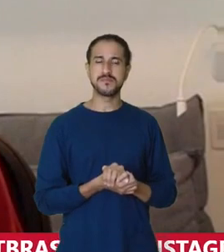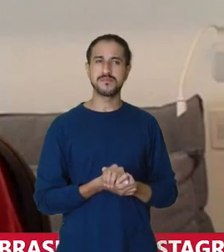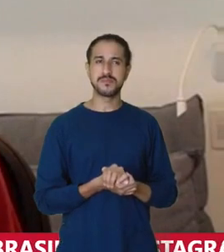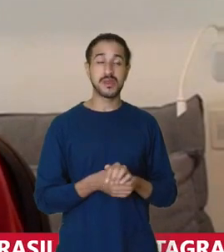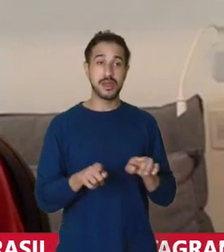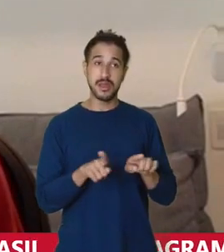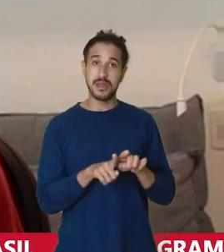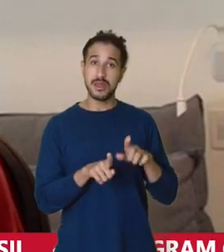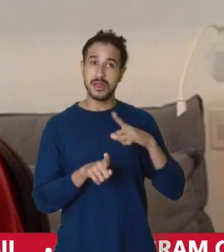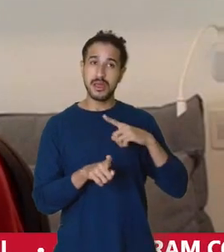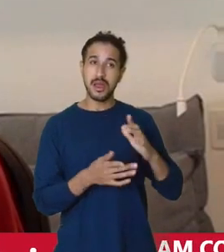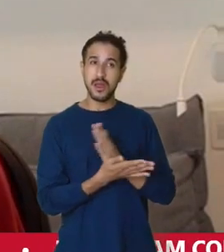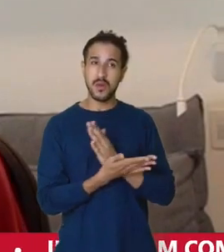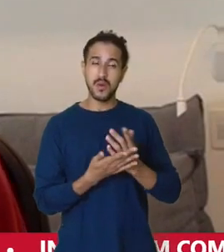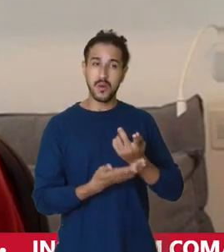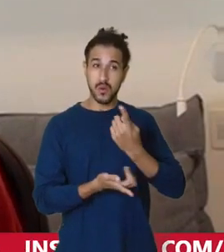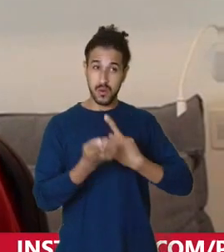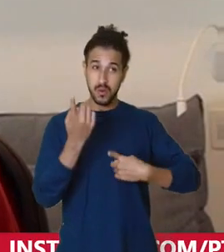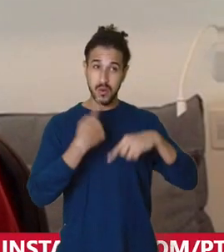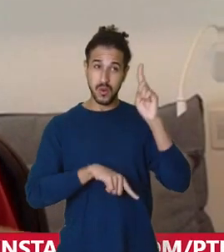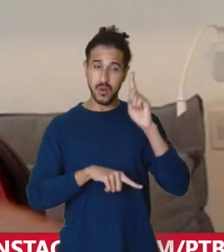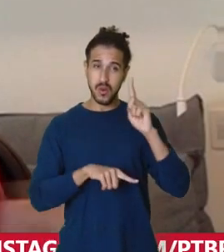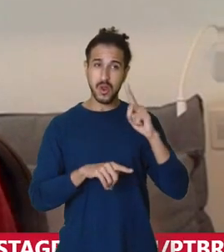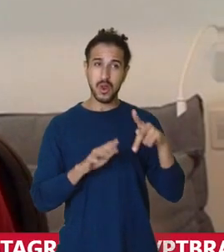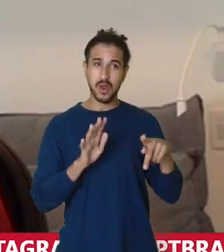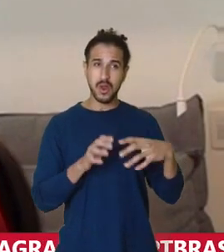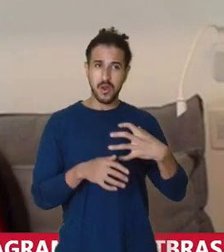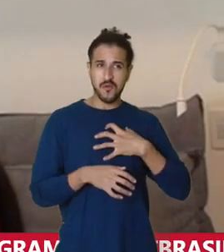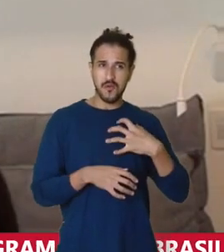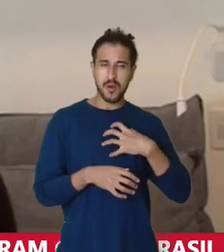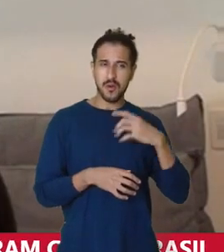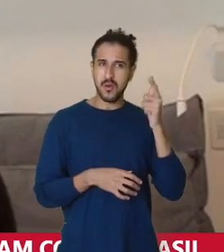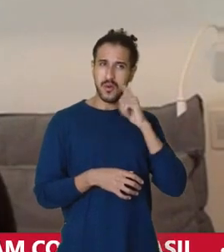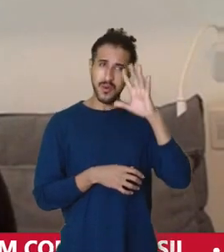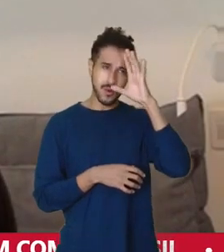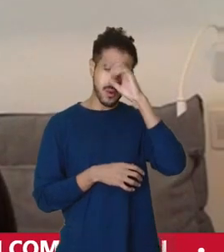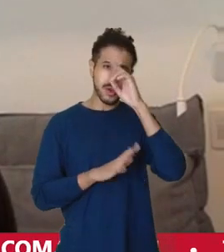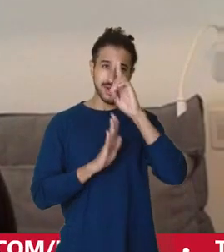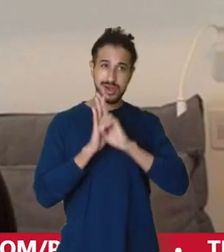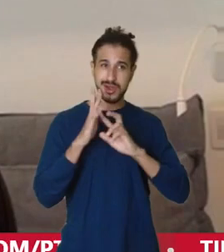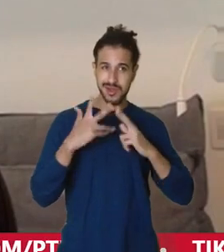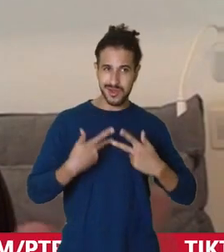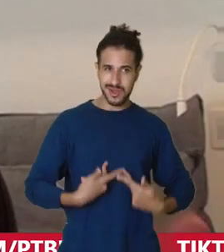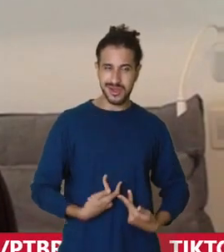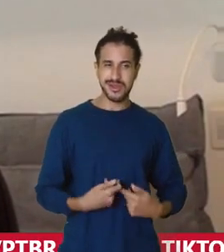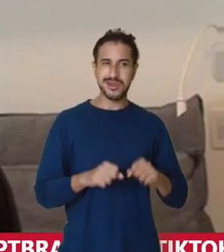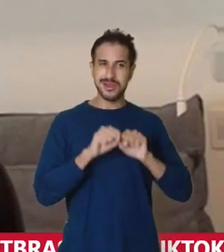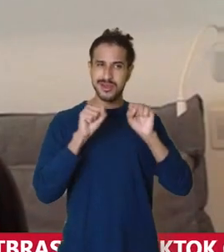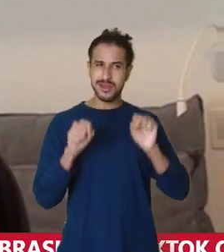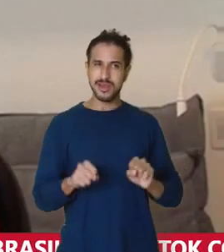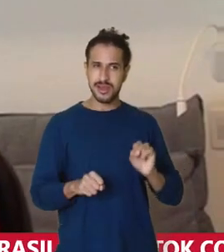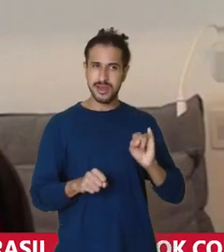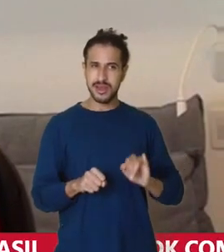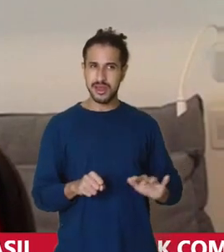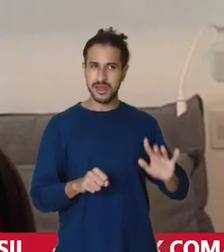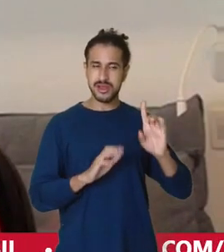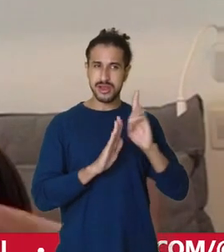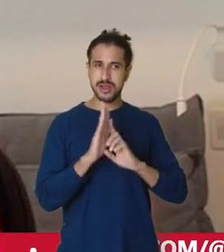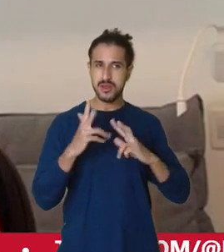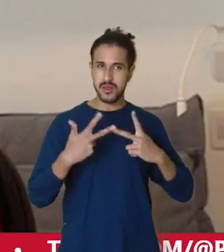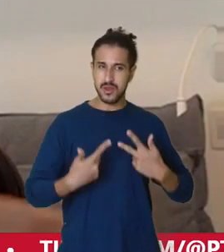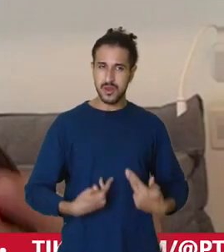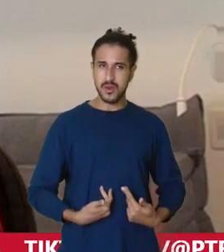Houve também transformações no próprio modo de se compreender os direitos humanos. O Sistema Internacional de Direitos